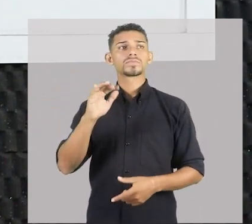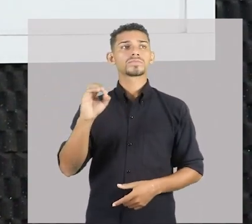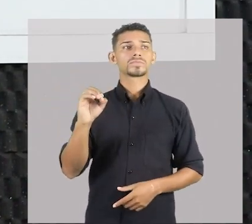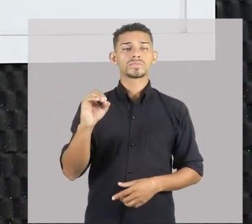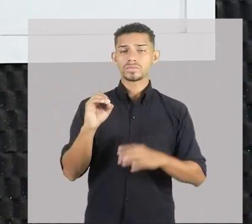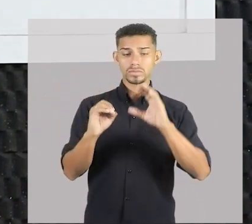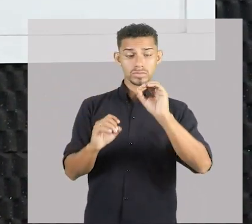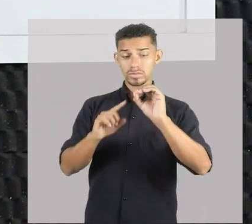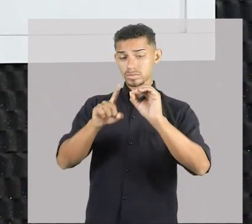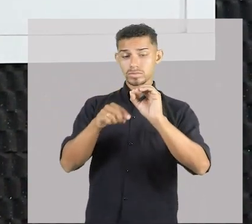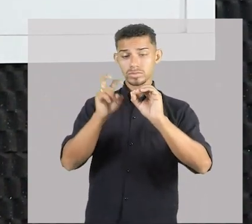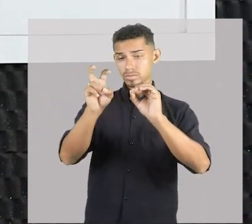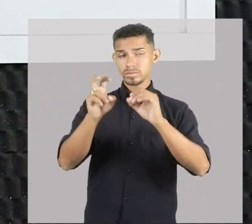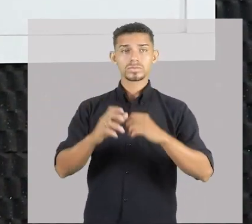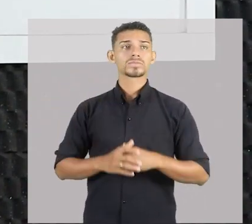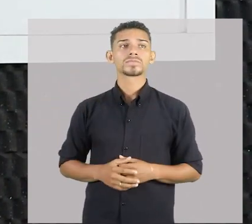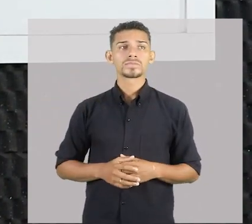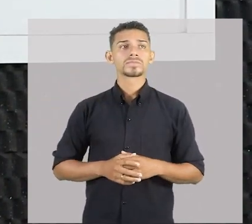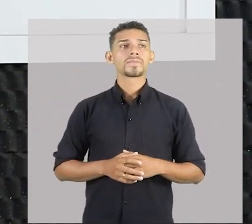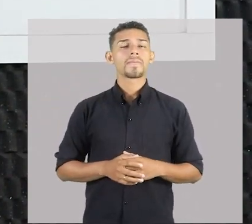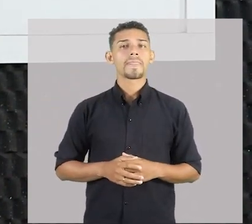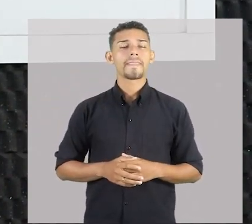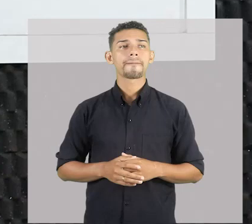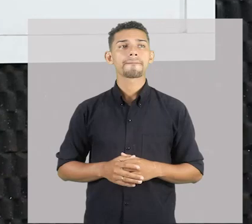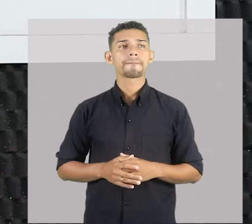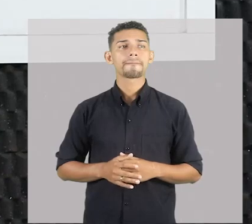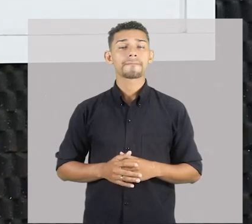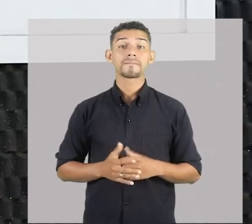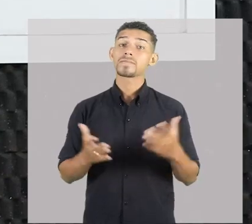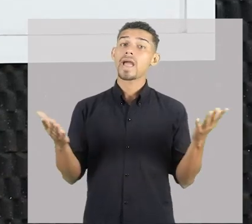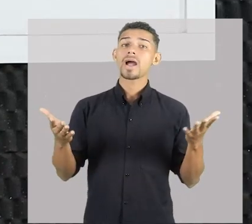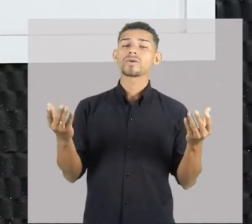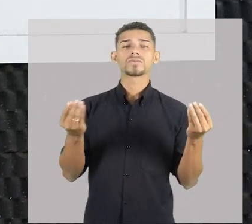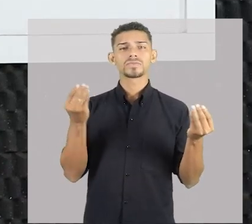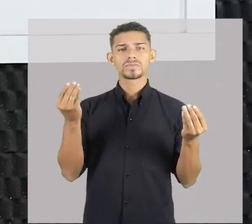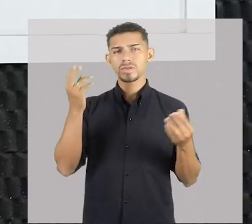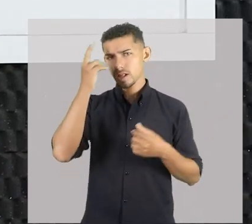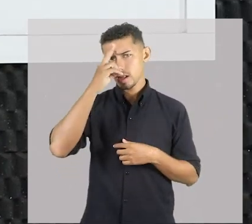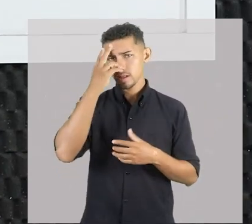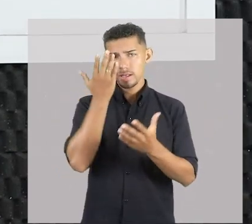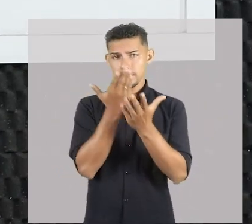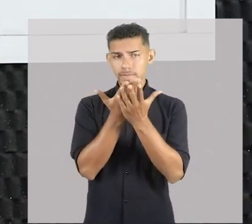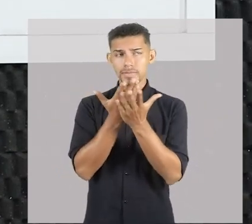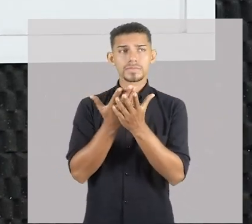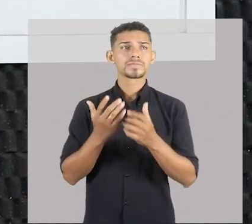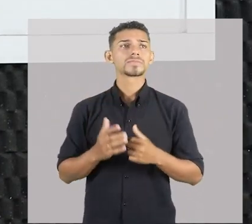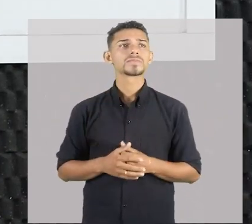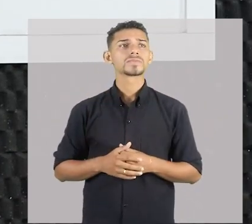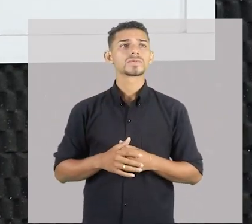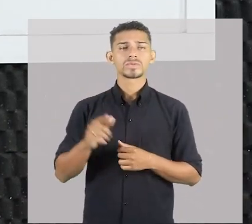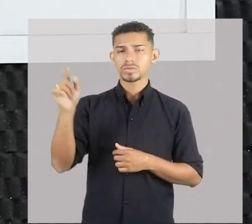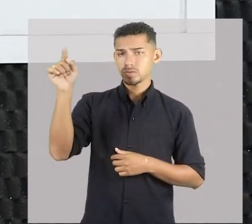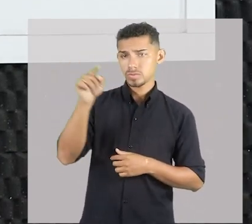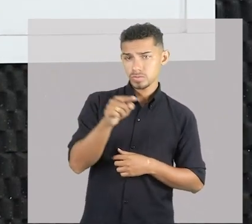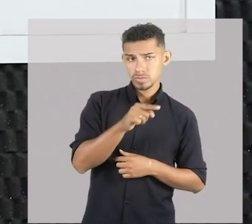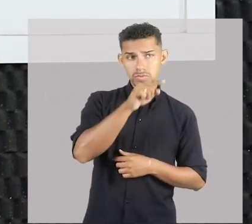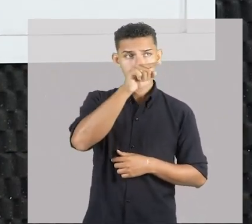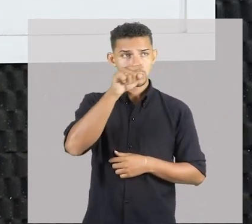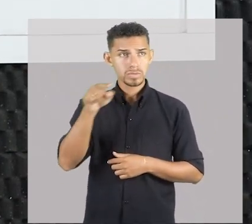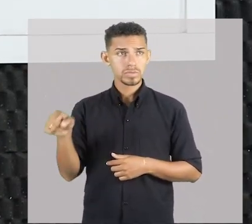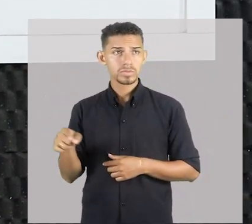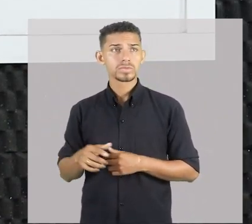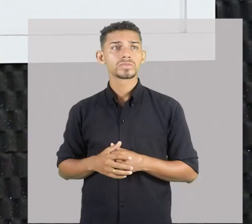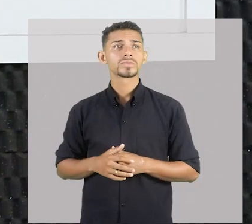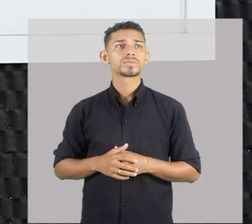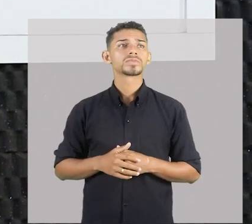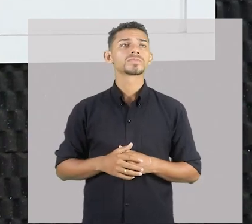raio? 0,5. E agora, lembra da primeira aula? Vamos fazer o xzinho, ó, meios